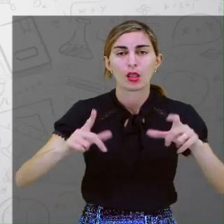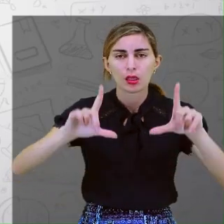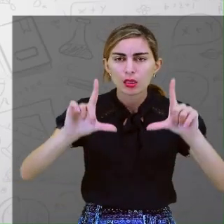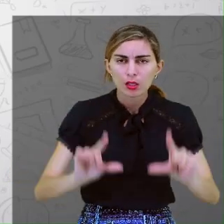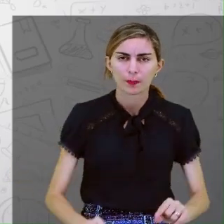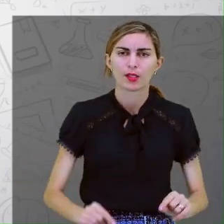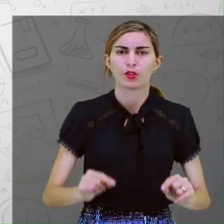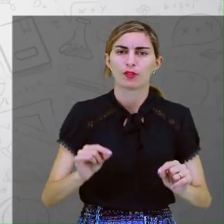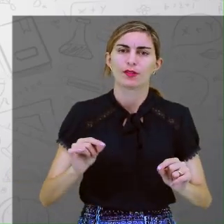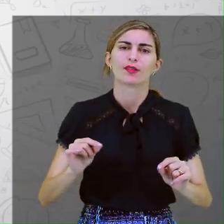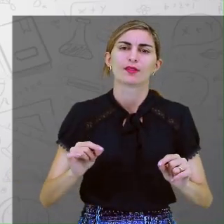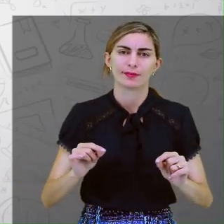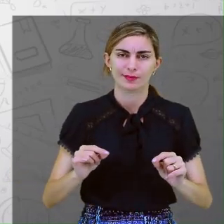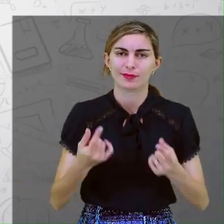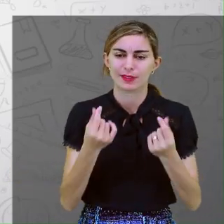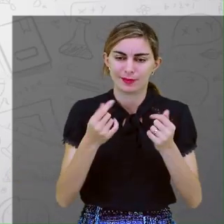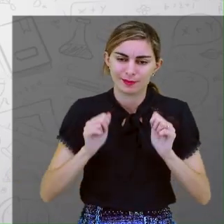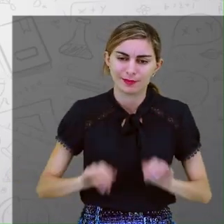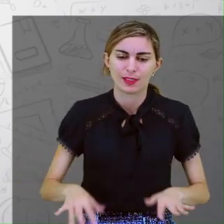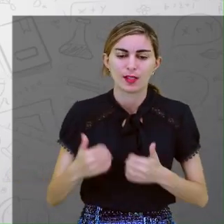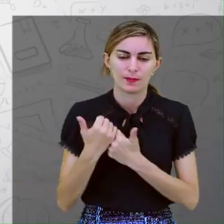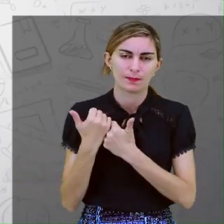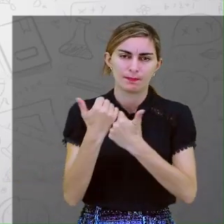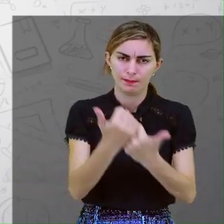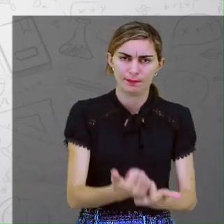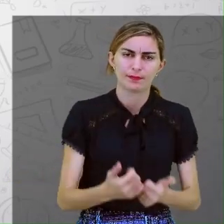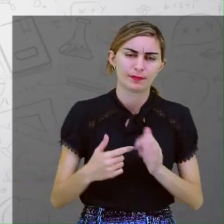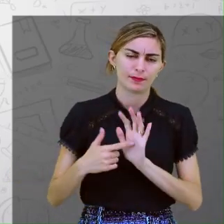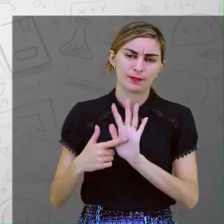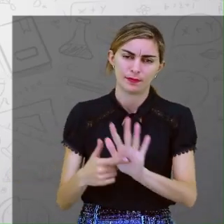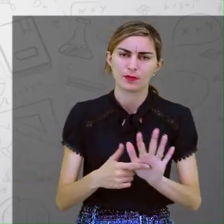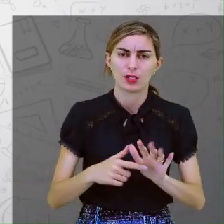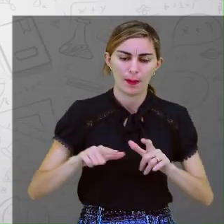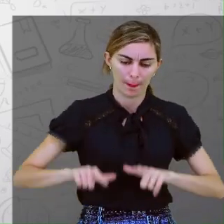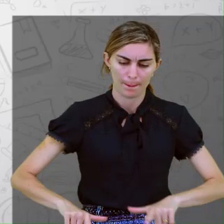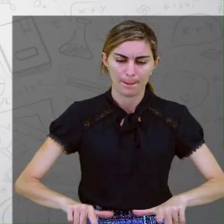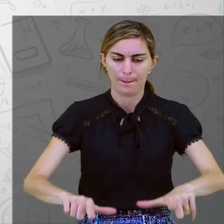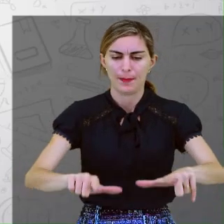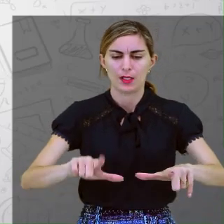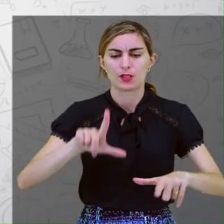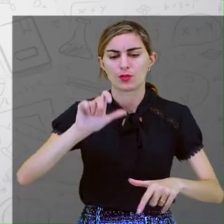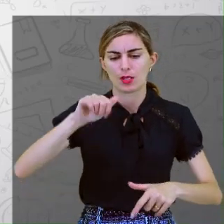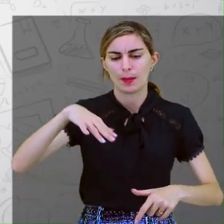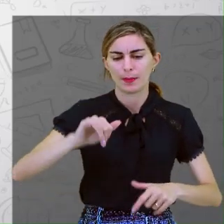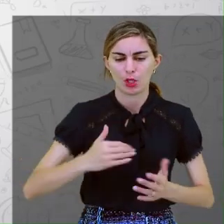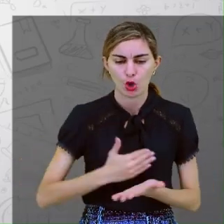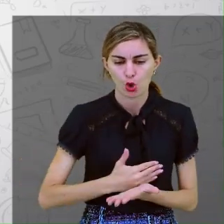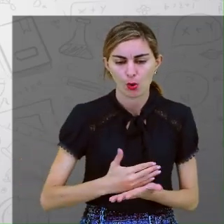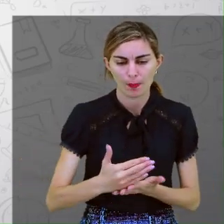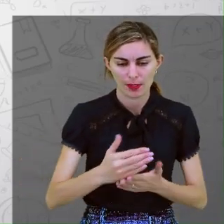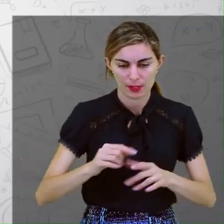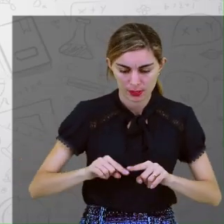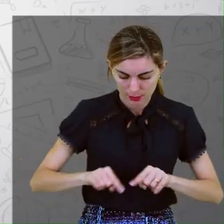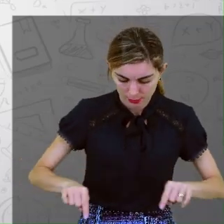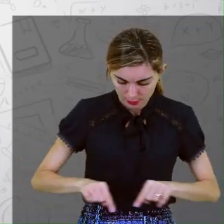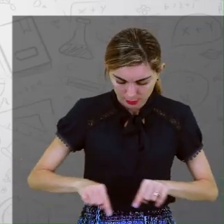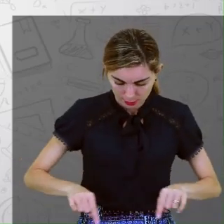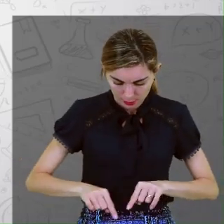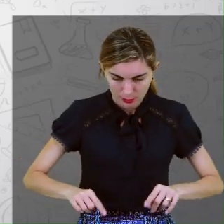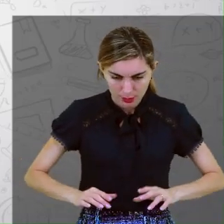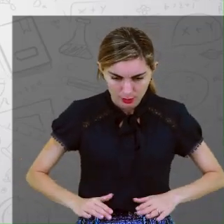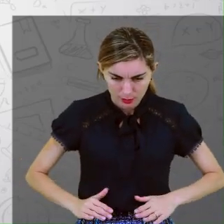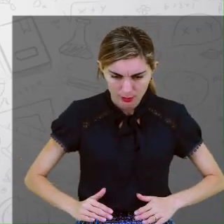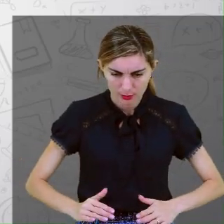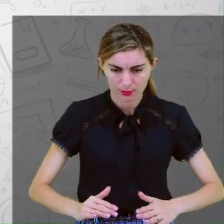o custo para o cliente. Então aqui ele representou um piso laminado que ele deve começar ali, a paginação ela